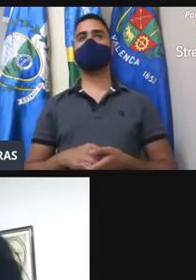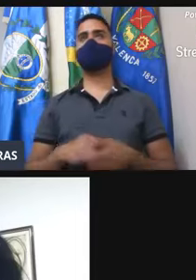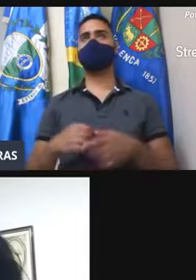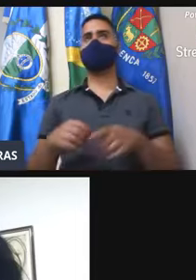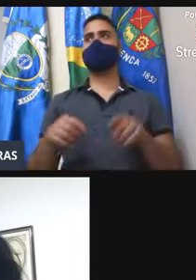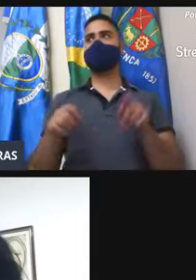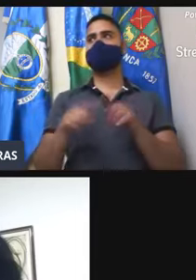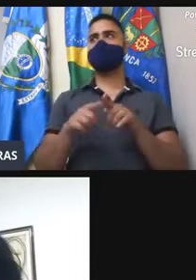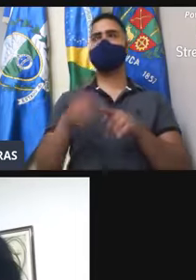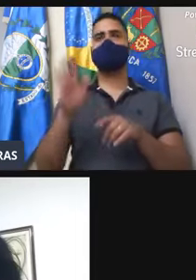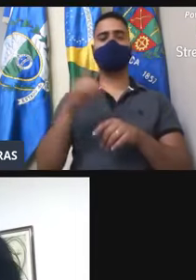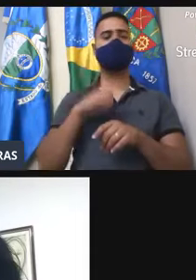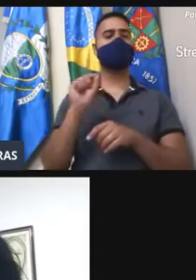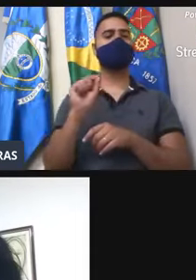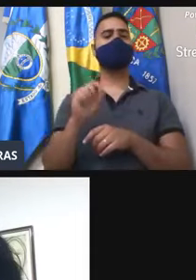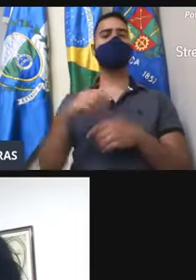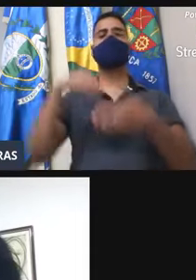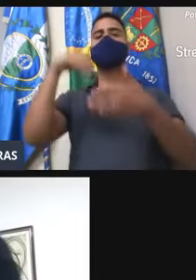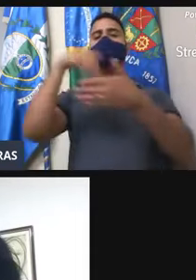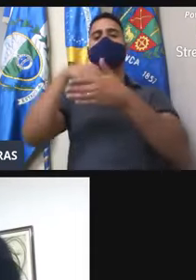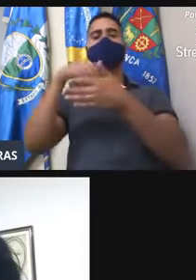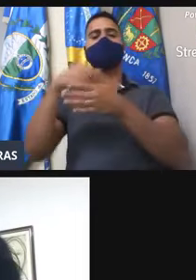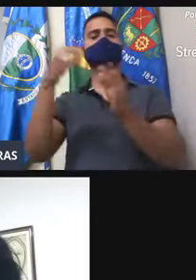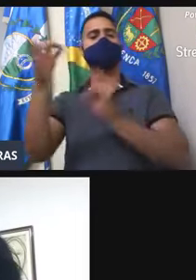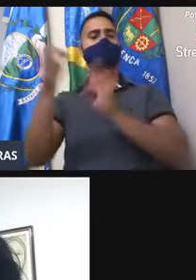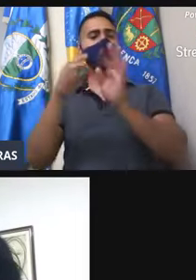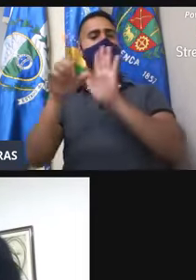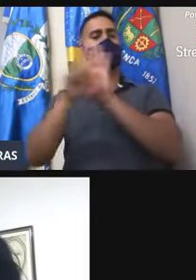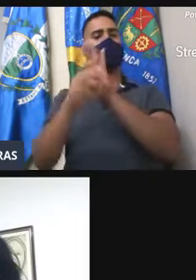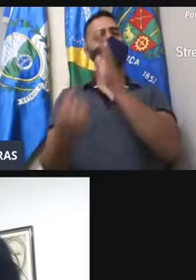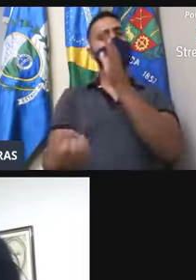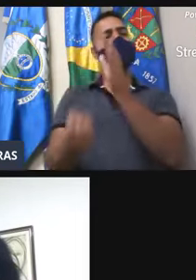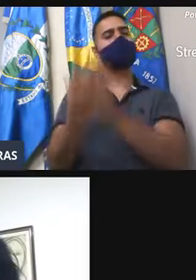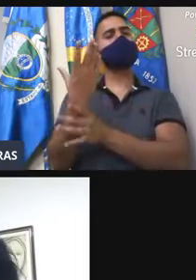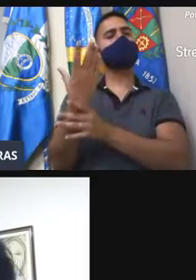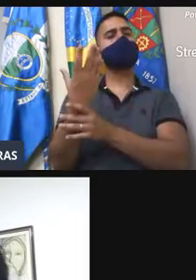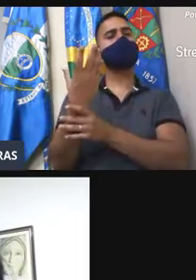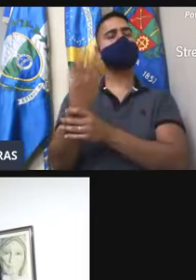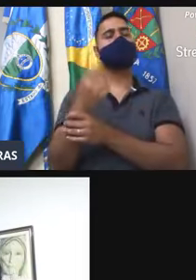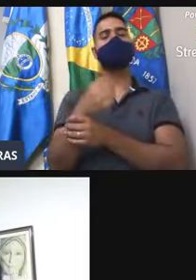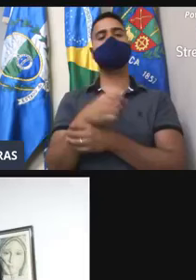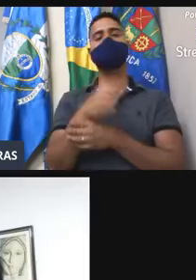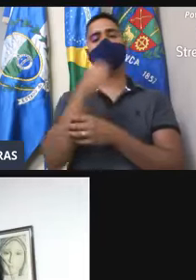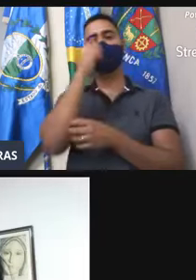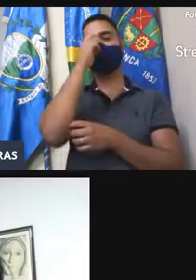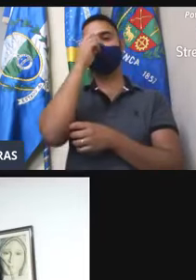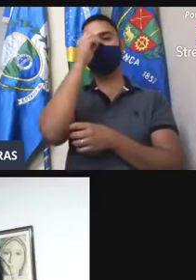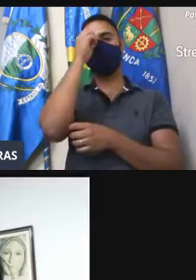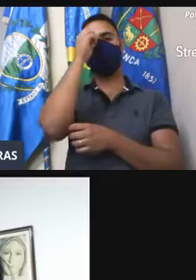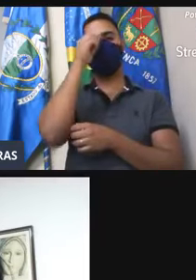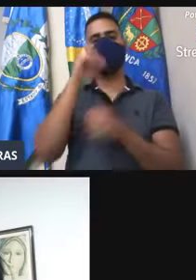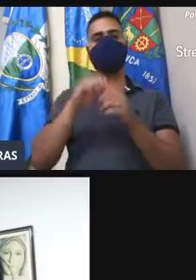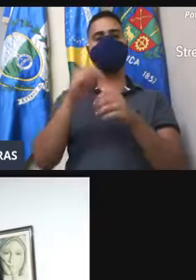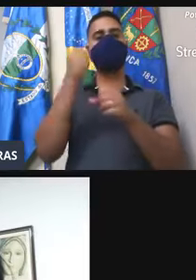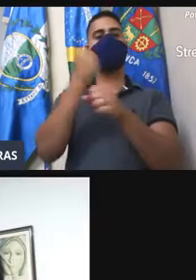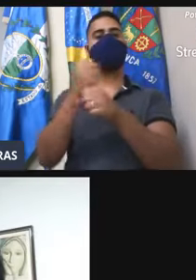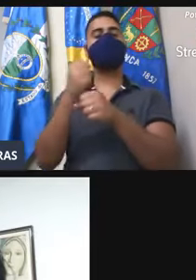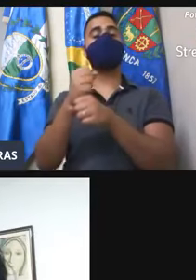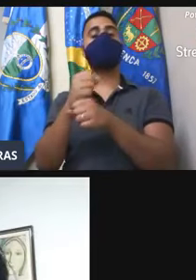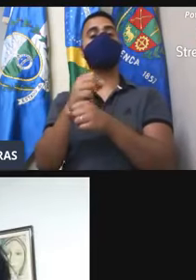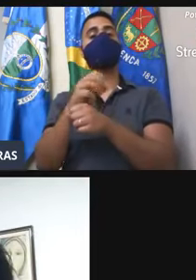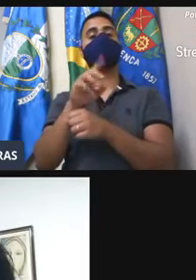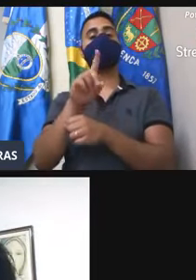tramitação aqui, em votação, um projeto de lei que cria a utilidade pública da obra das Irmãs do Divino Zelo, que